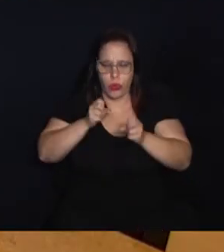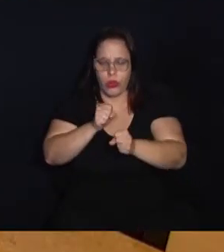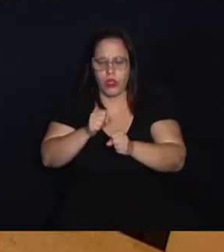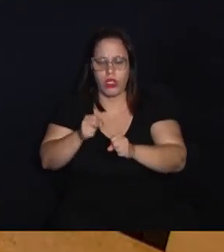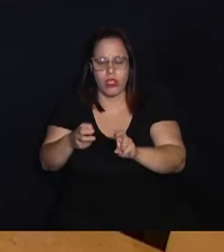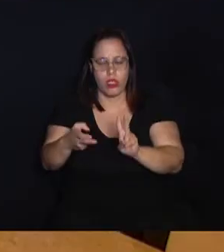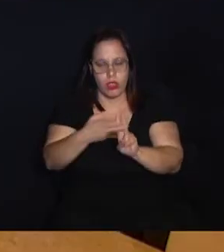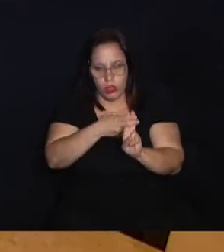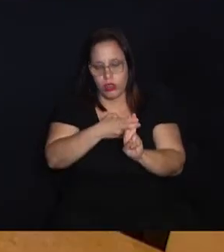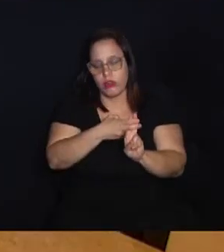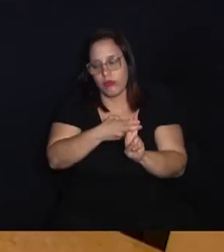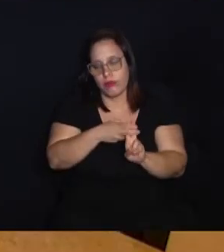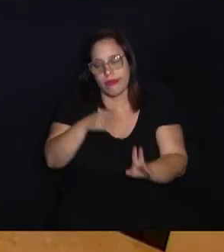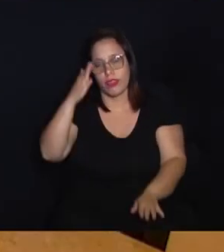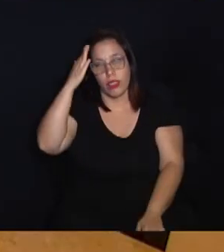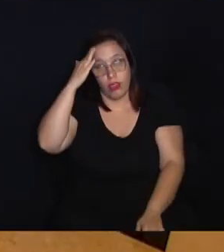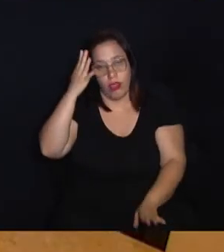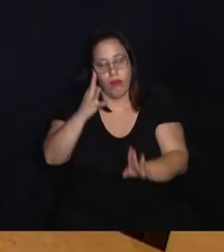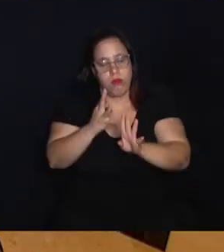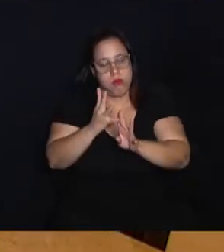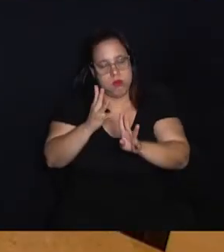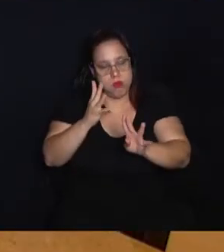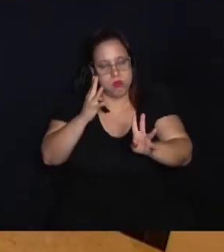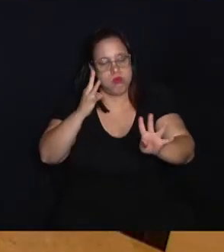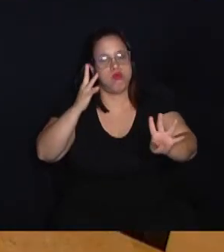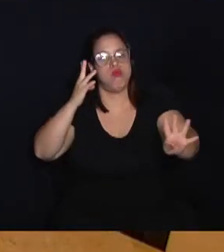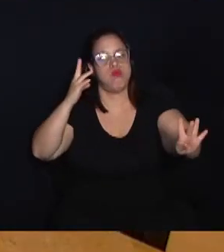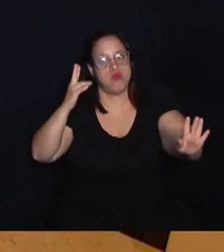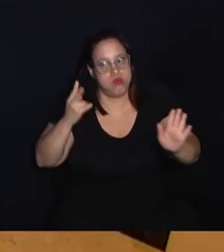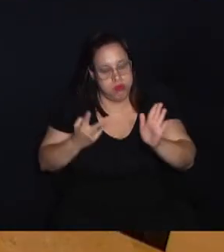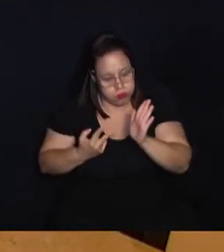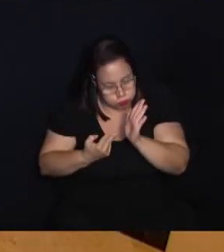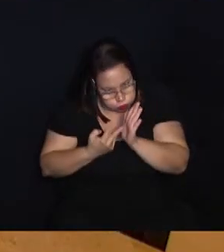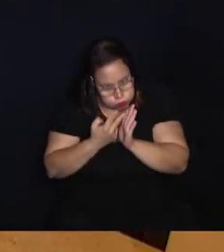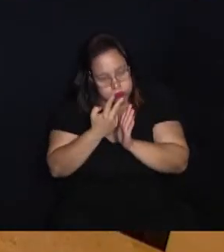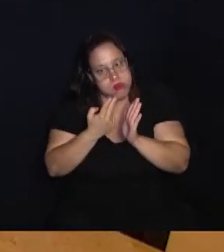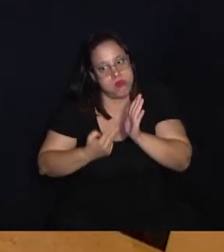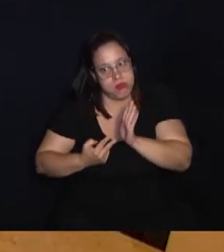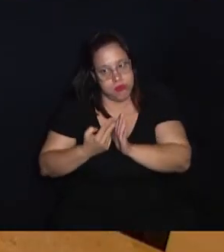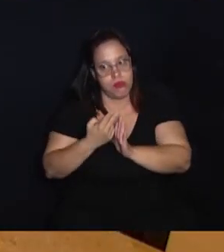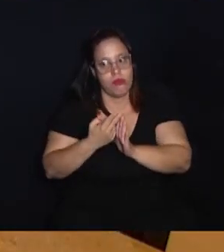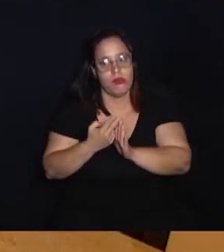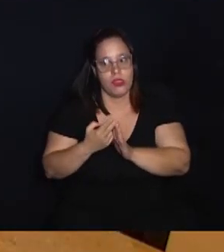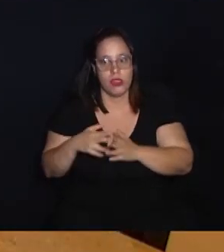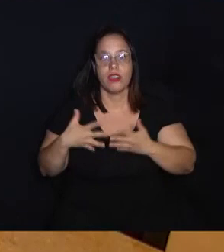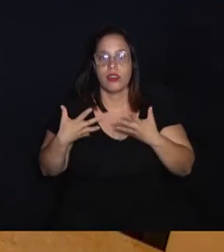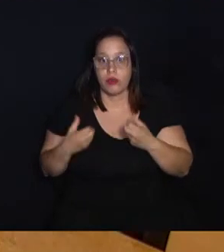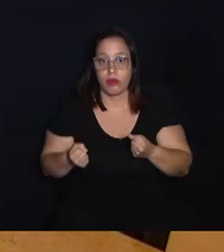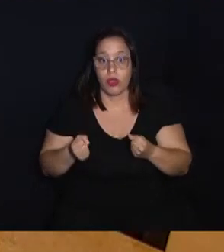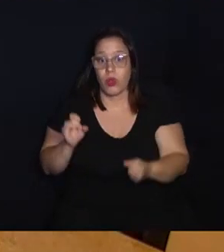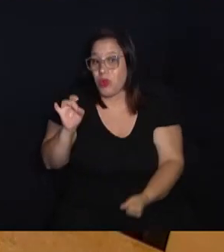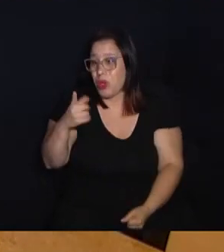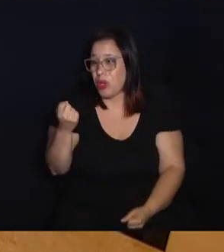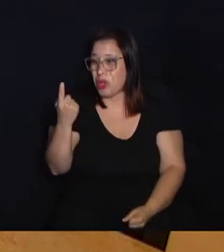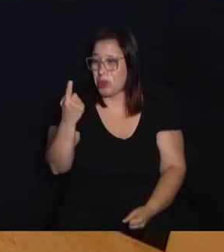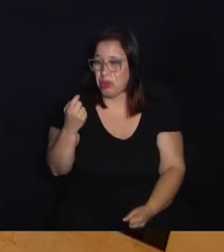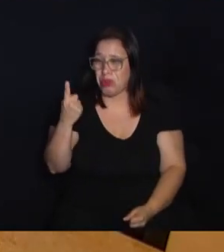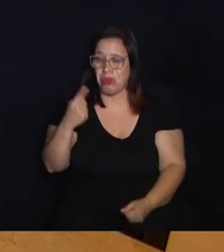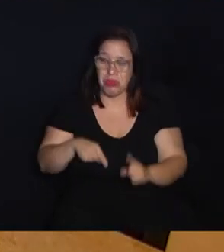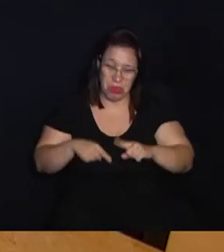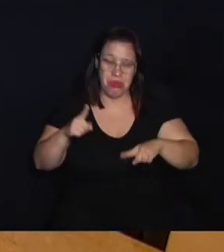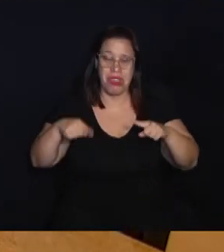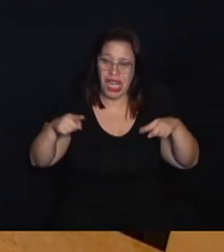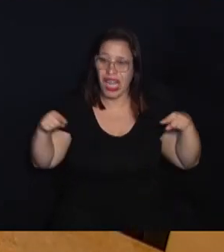SUS. Sabemos a fila da cirurgia, o quanto é longa, e a aquisição desses equipamentos, que não é só um, são N